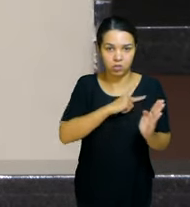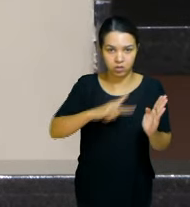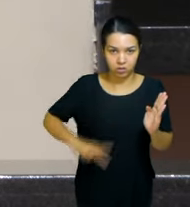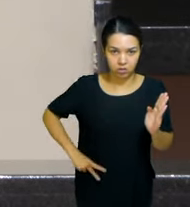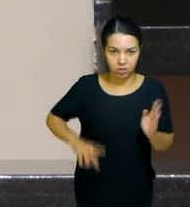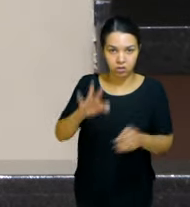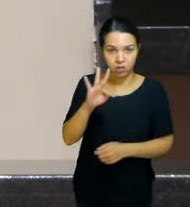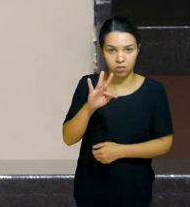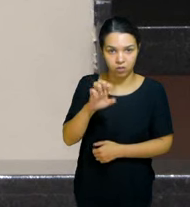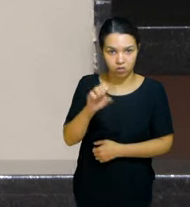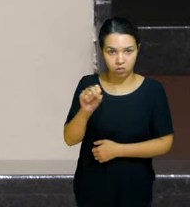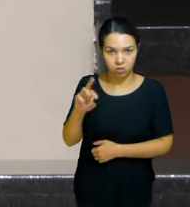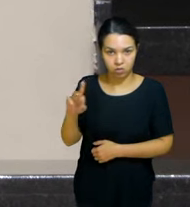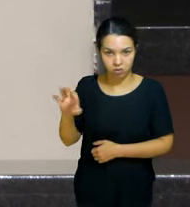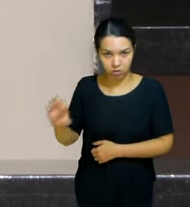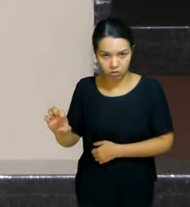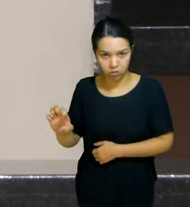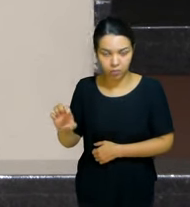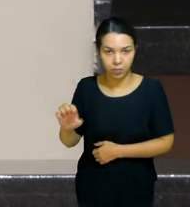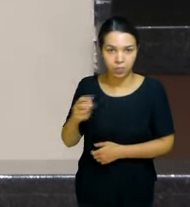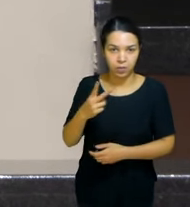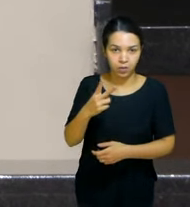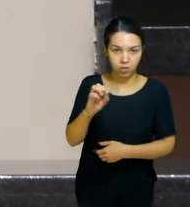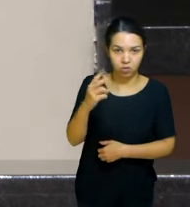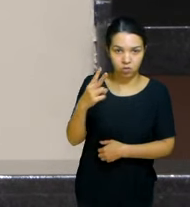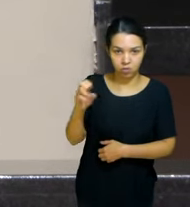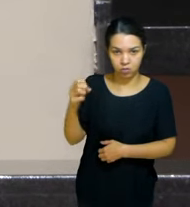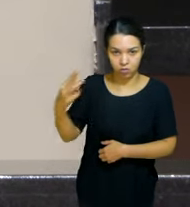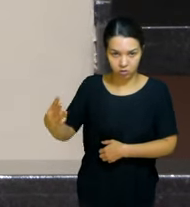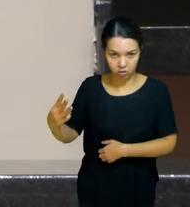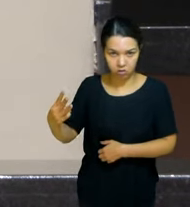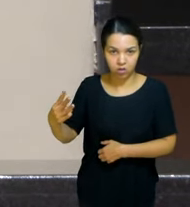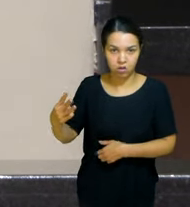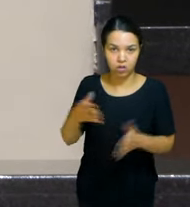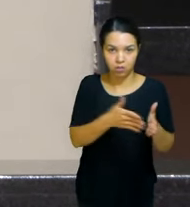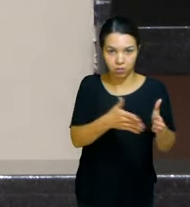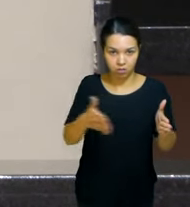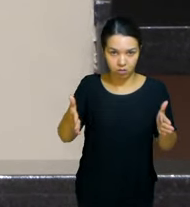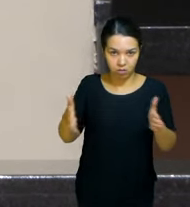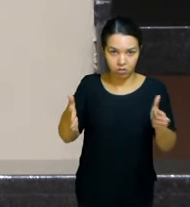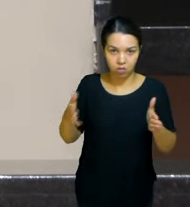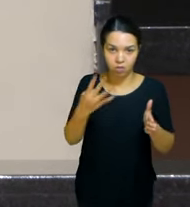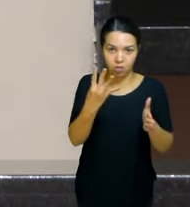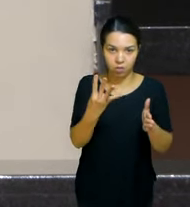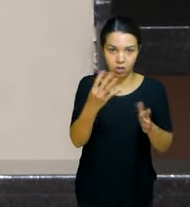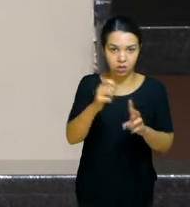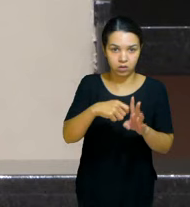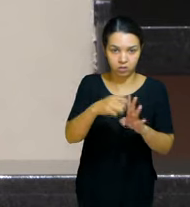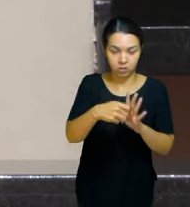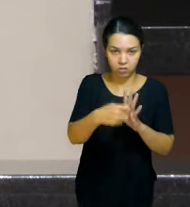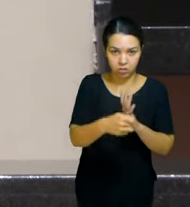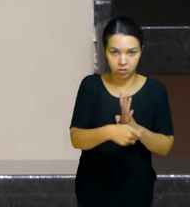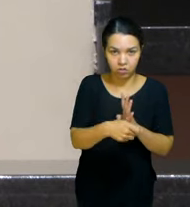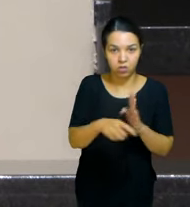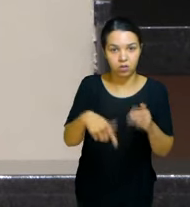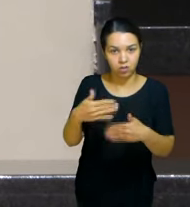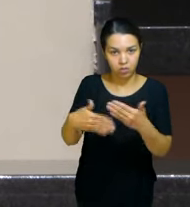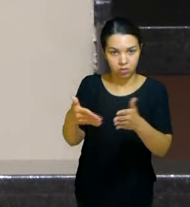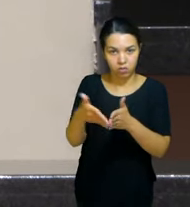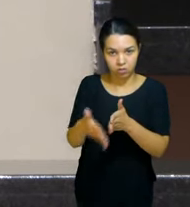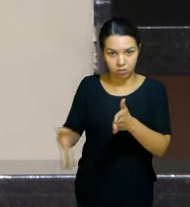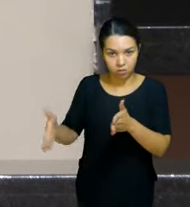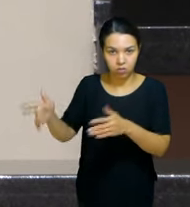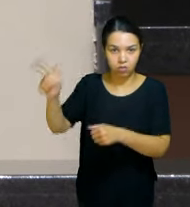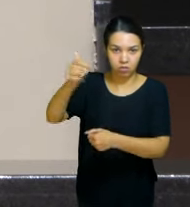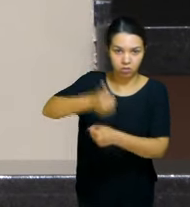FESPORT. Então, a FESPORT, em 2023, ela ficou à deriva por 4 meses. A partir desse momento, assumiu a